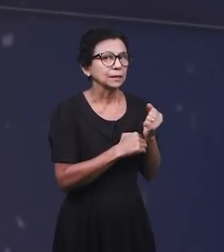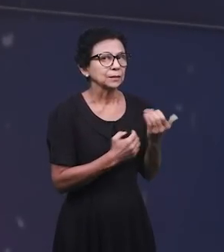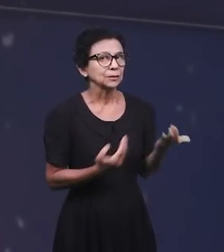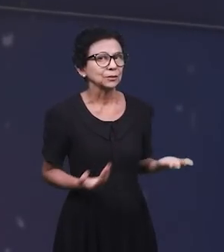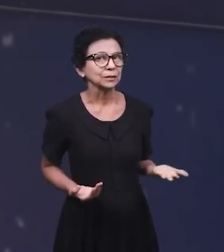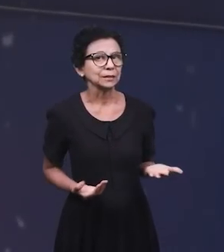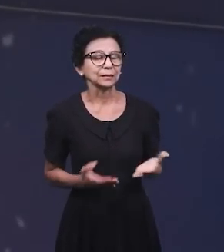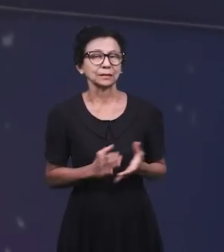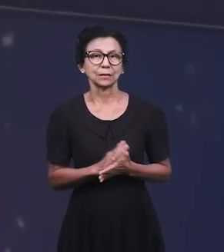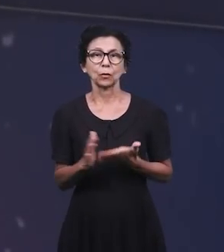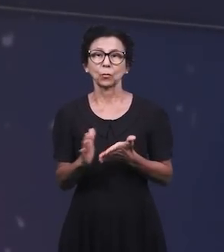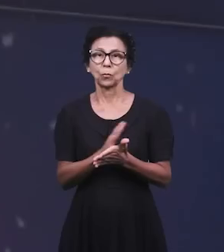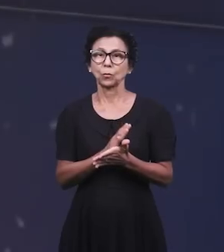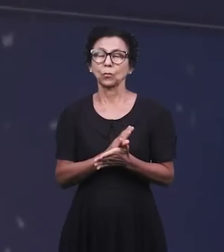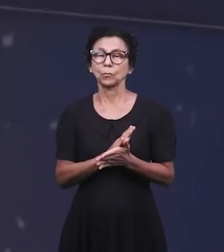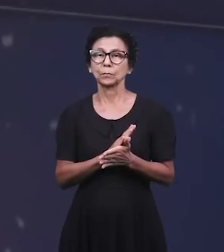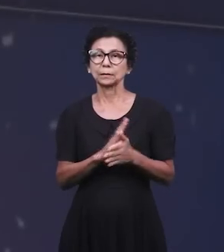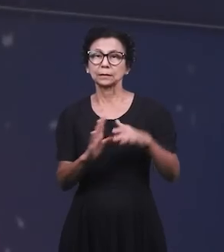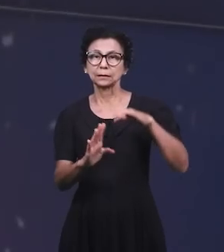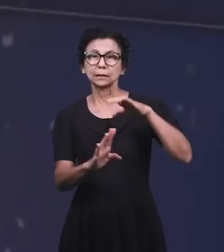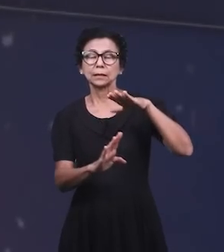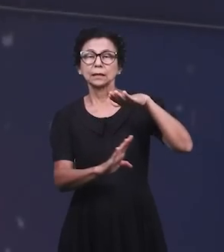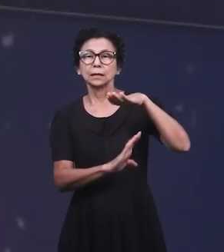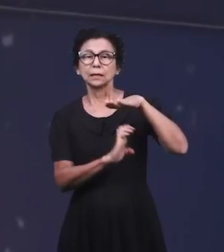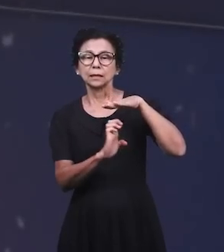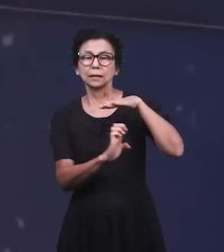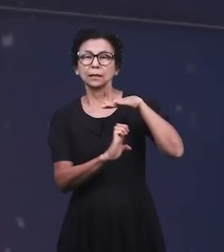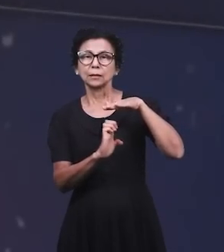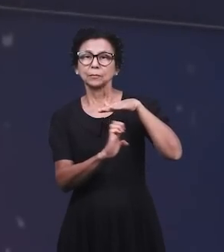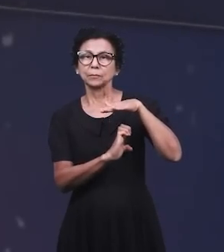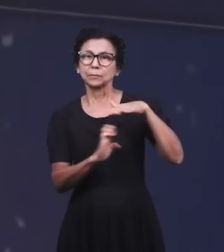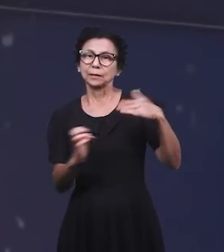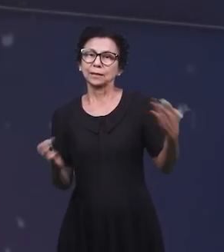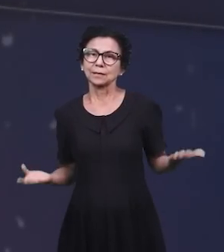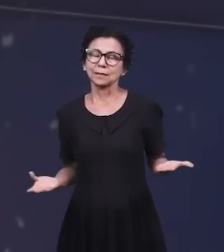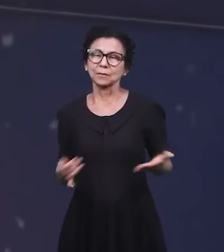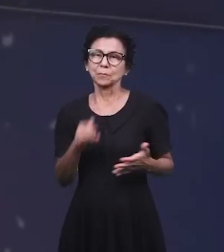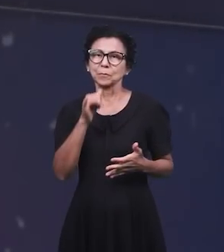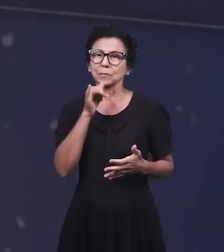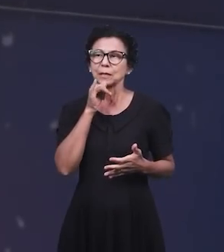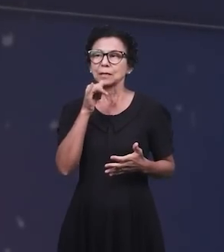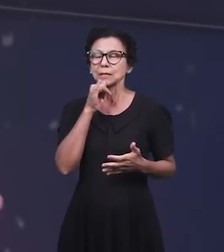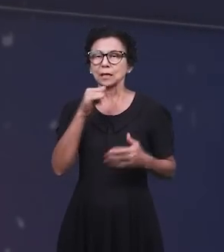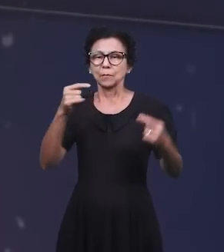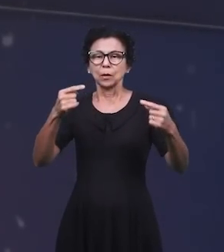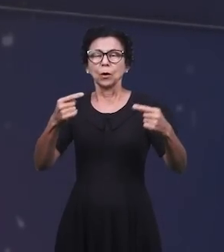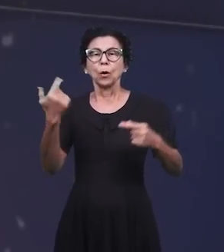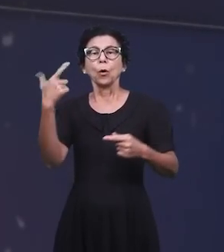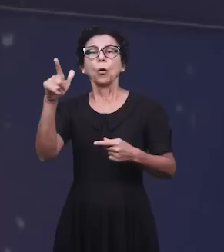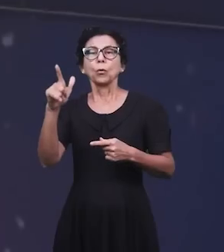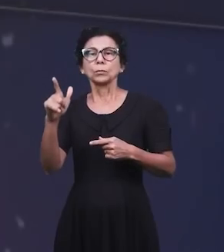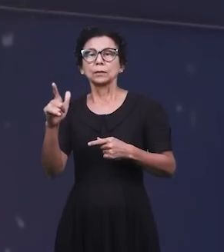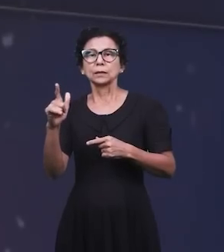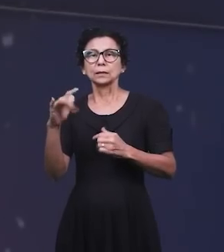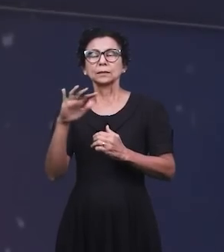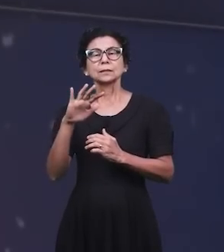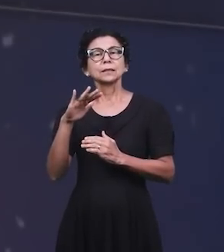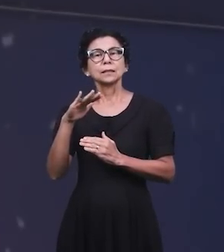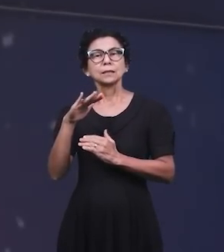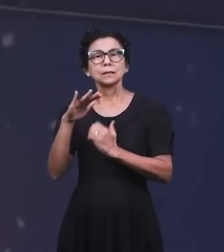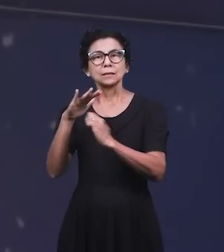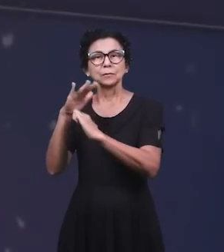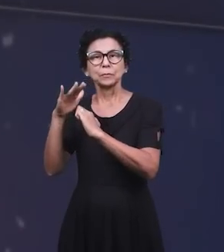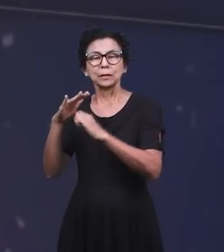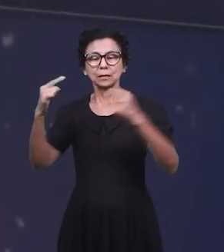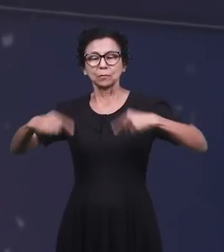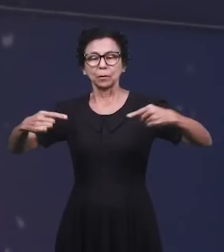certas informações nas empresas, elas não podem estar disponíveis à concorrente. Sim. Né? É parecido, semelhante